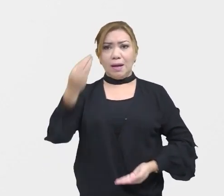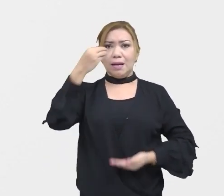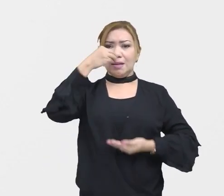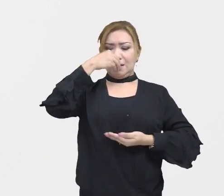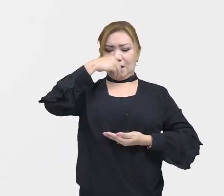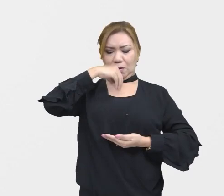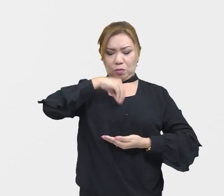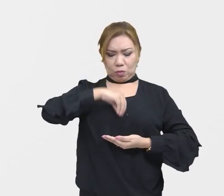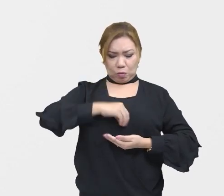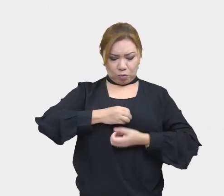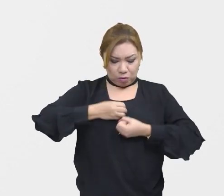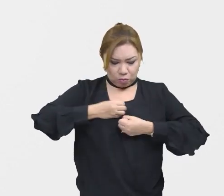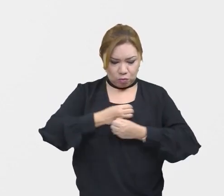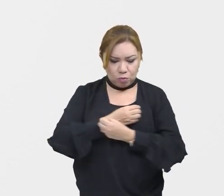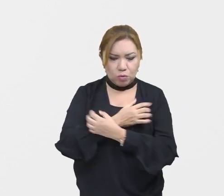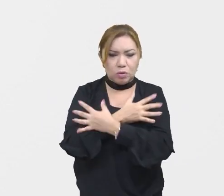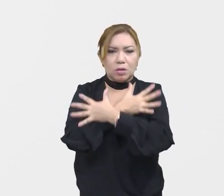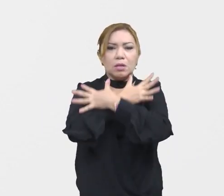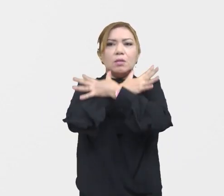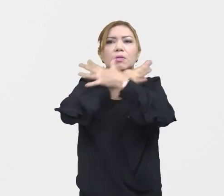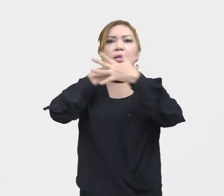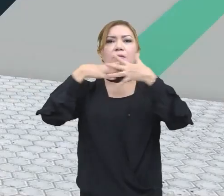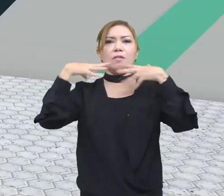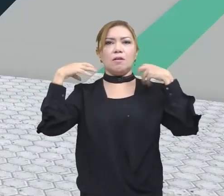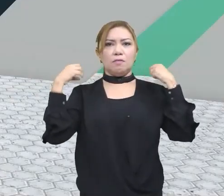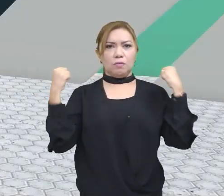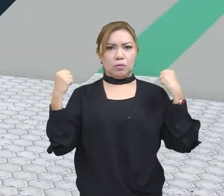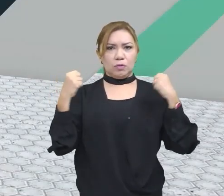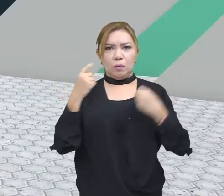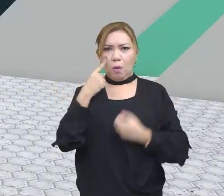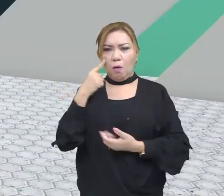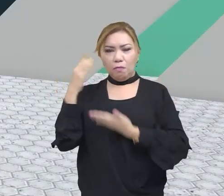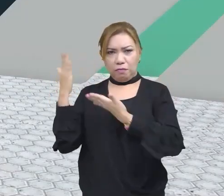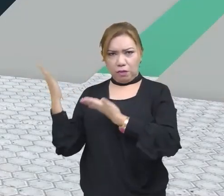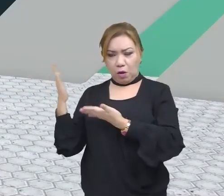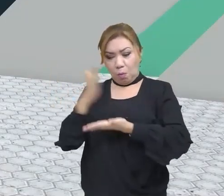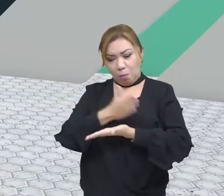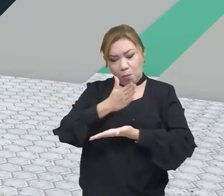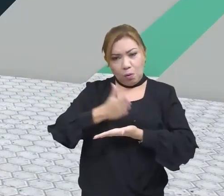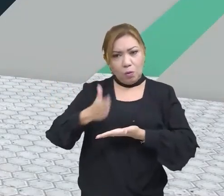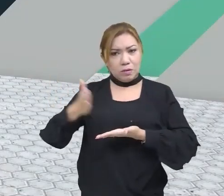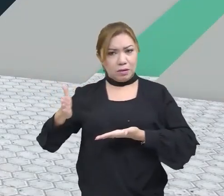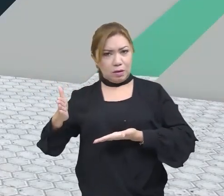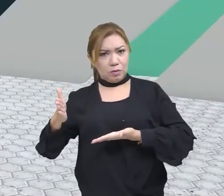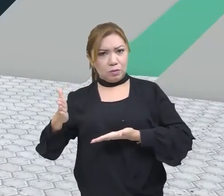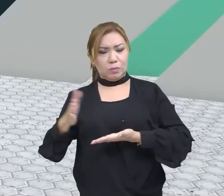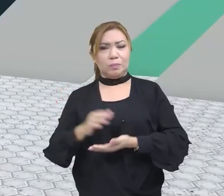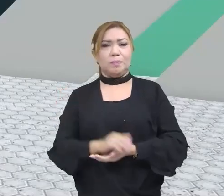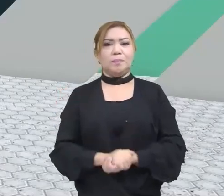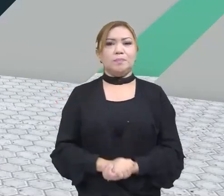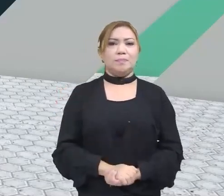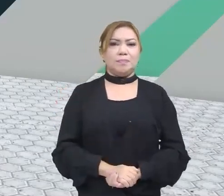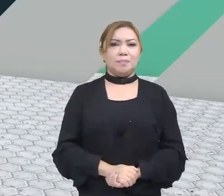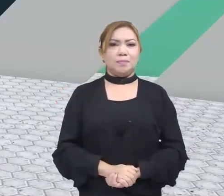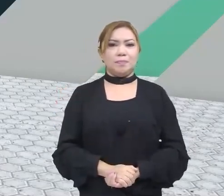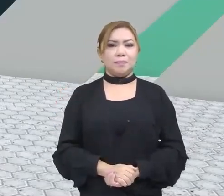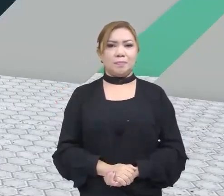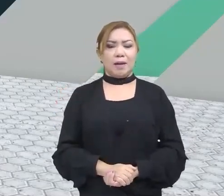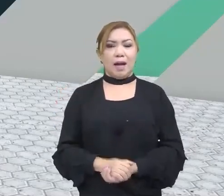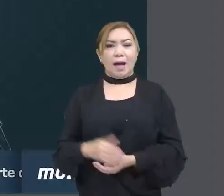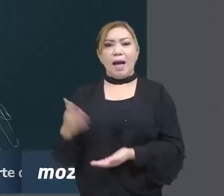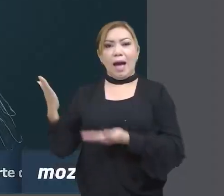absorver eles. Então, vamos ver alguns desses processos. Aqui, como vocês podem ver, é o